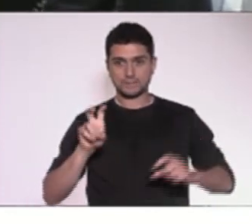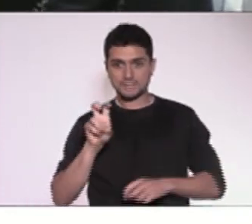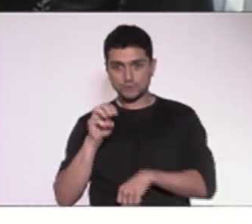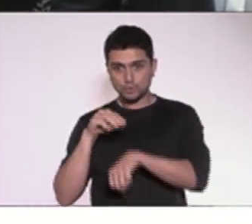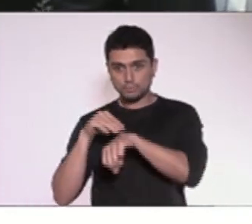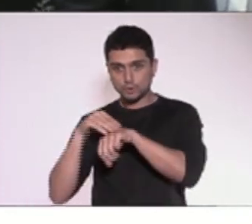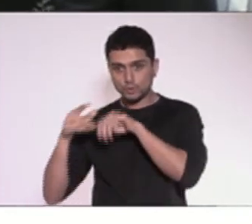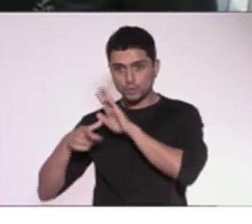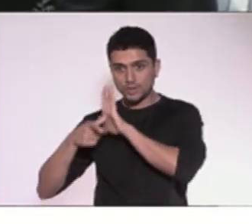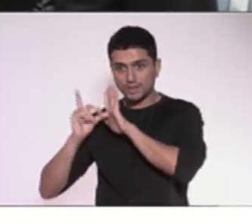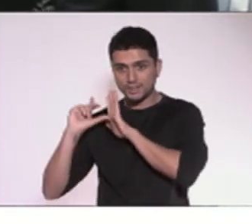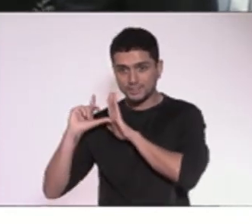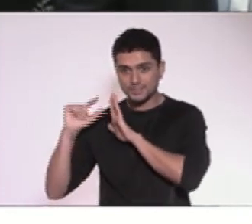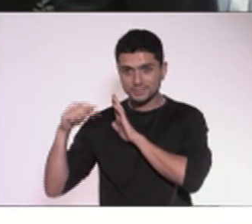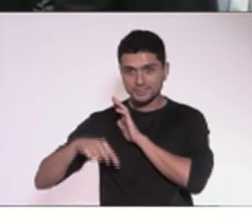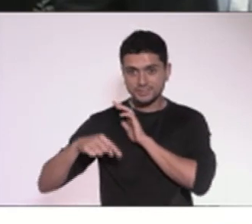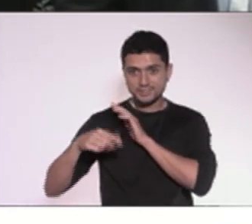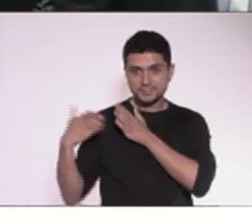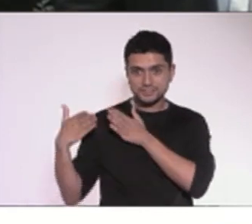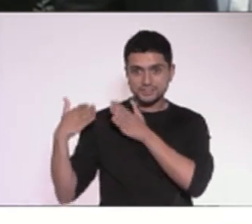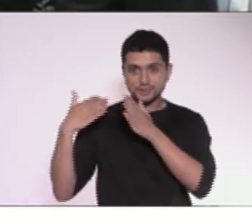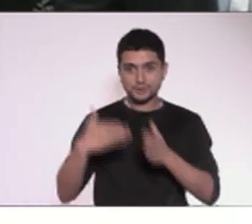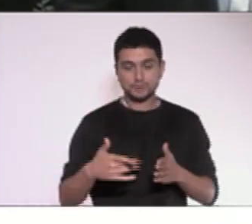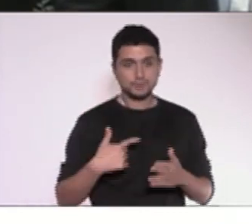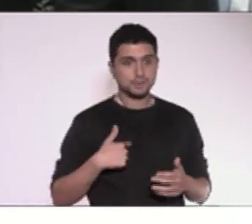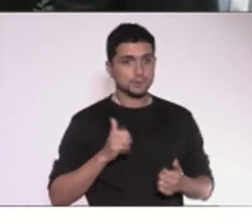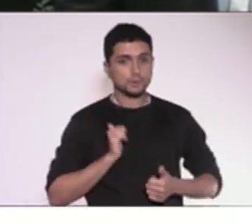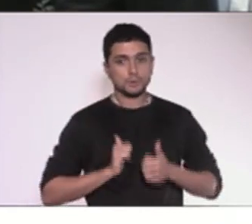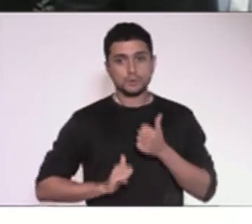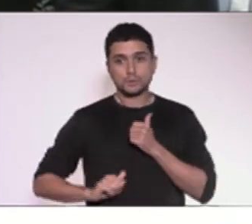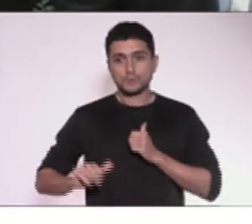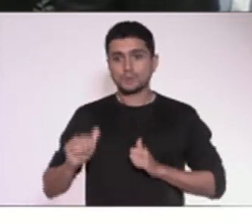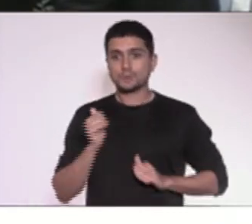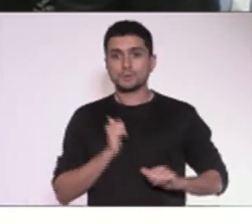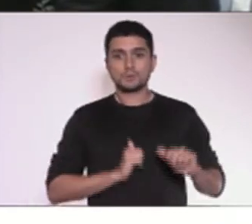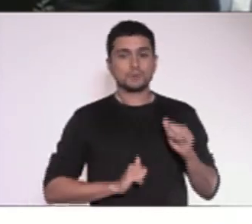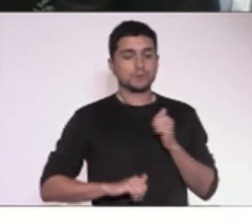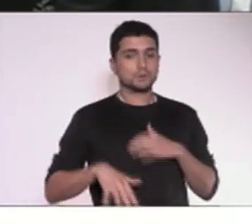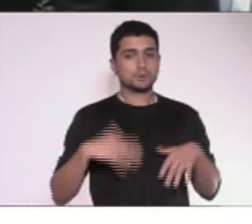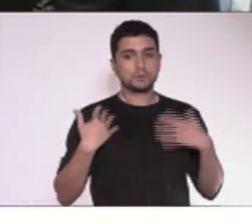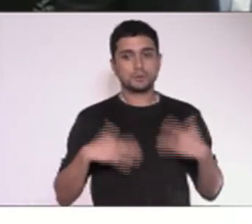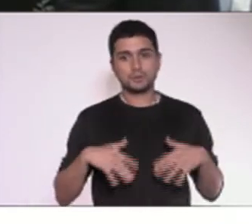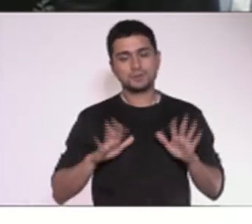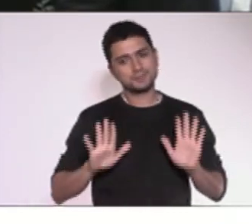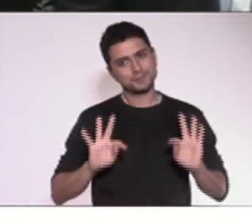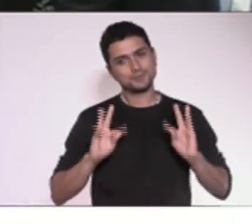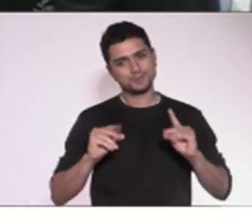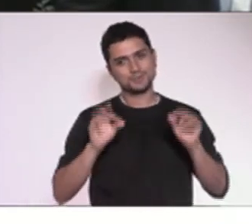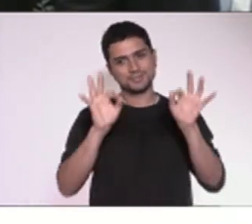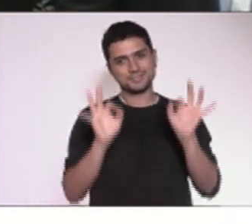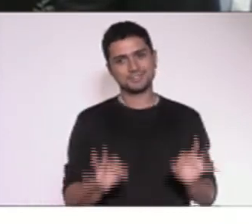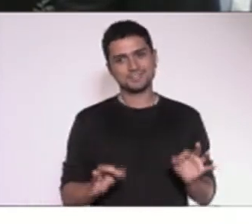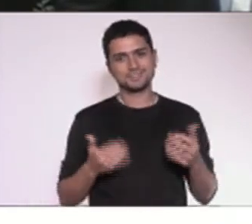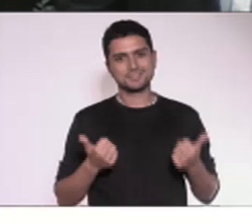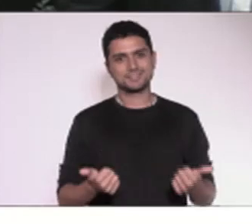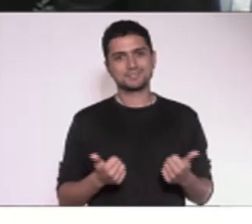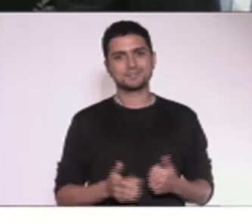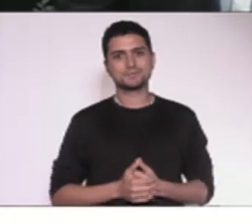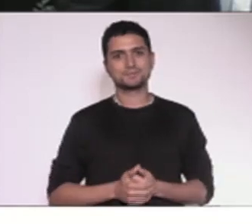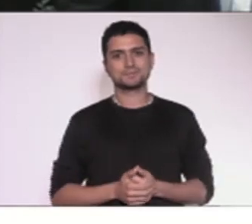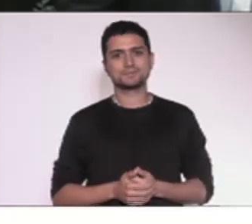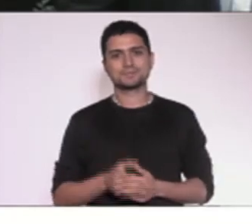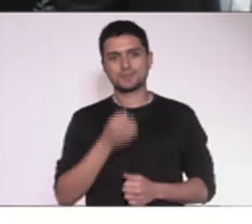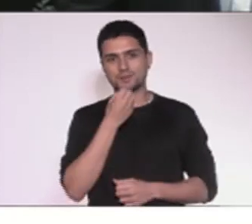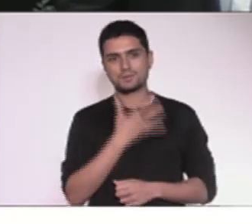da solenidade. Uma tensão, rapaz. Mas tudo deu certo, né? Desembargadora Gisela, ele está